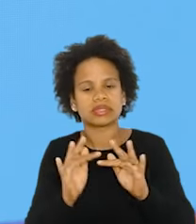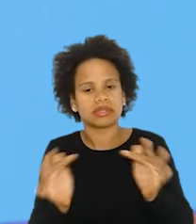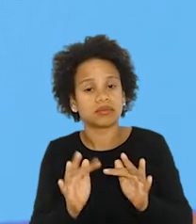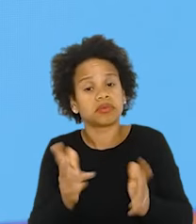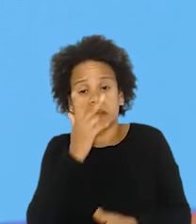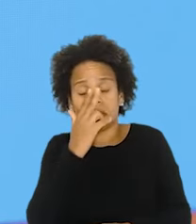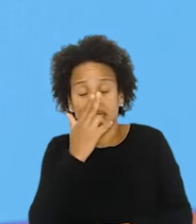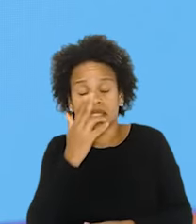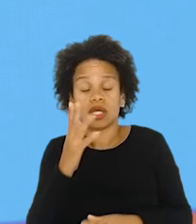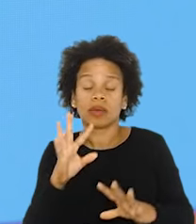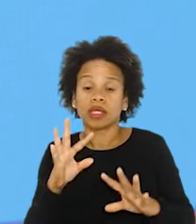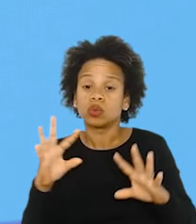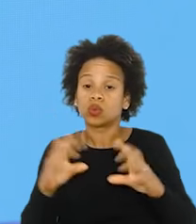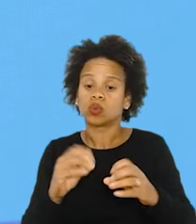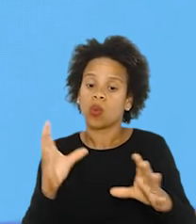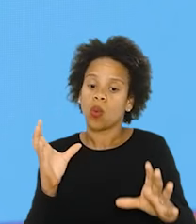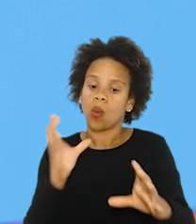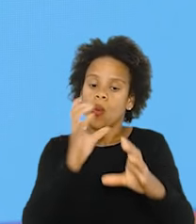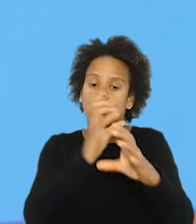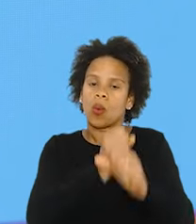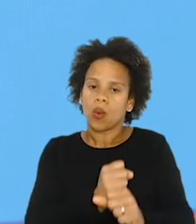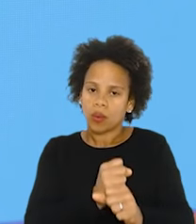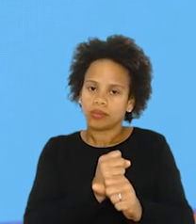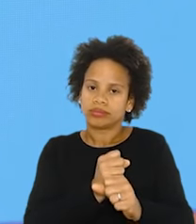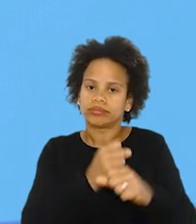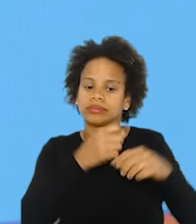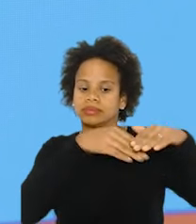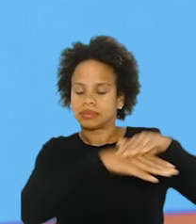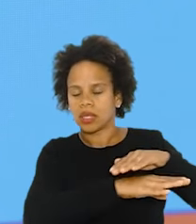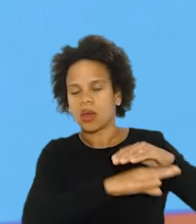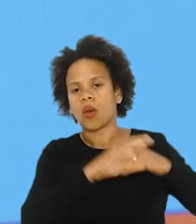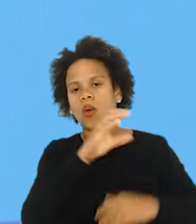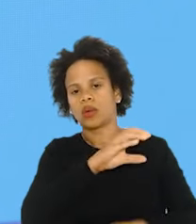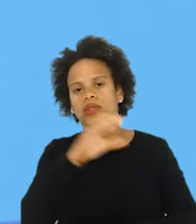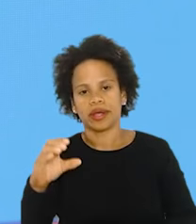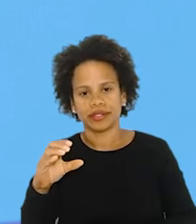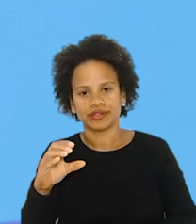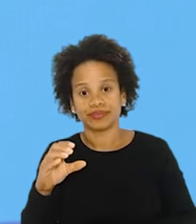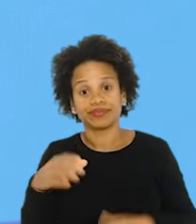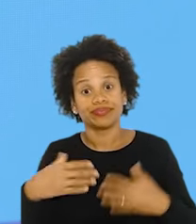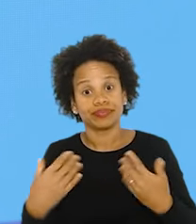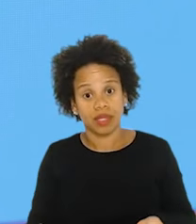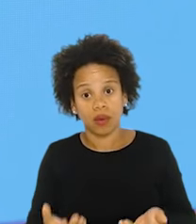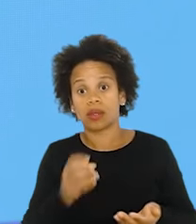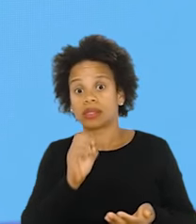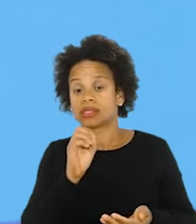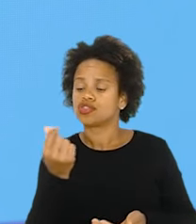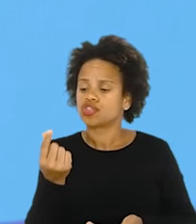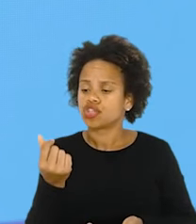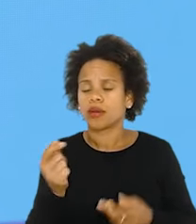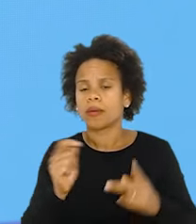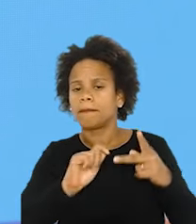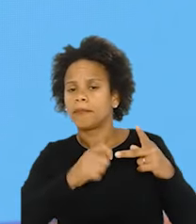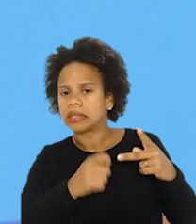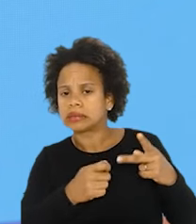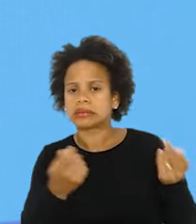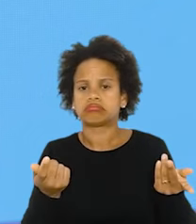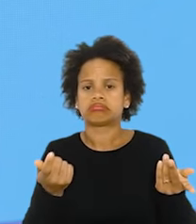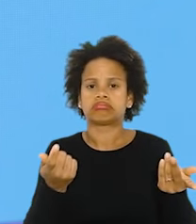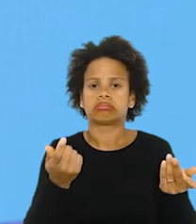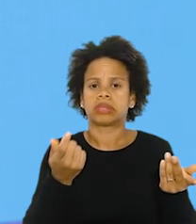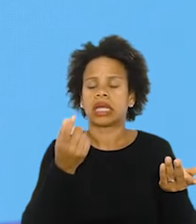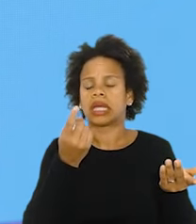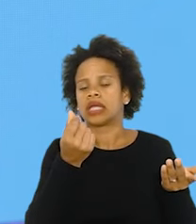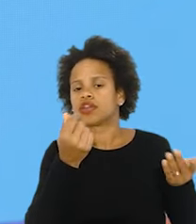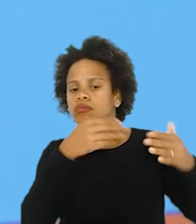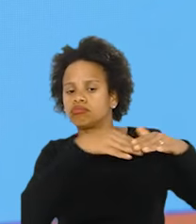somar lá dentro da sua conta corrente então ou do seu caixa então Da onde veio o dinheiro se foi pique se foi depósito foi é